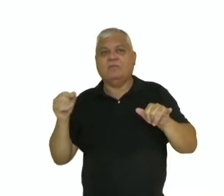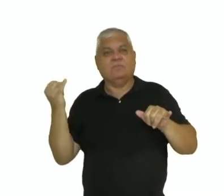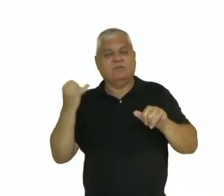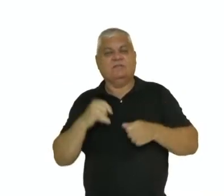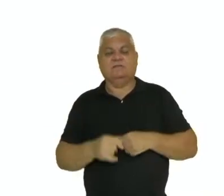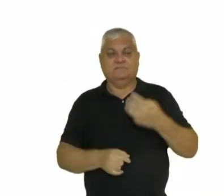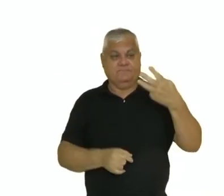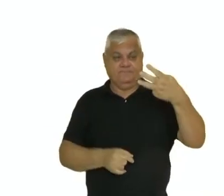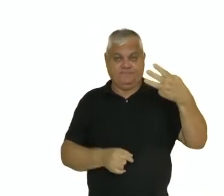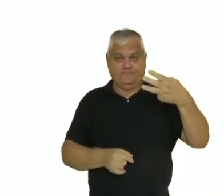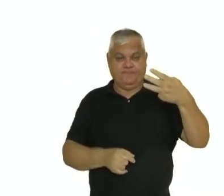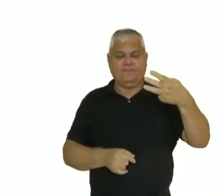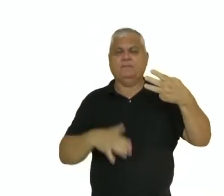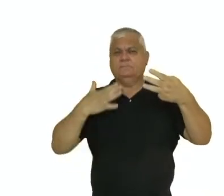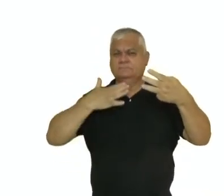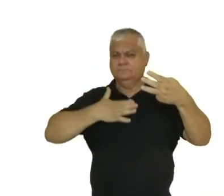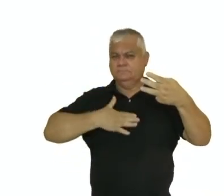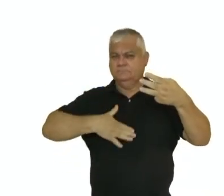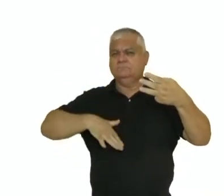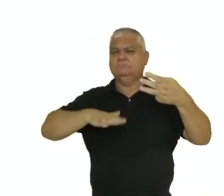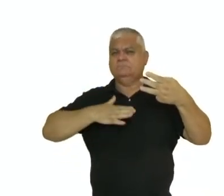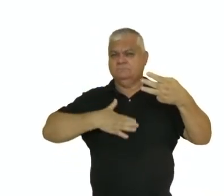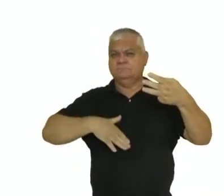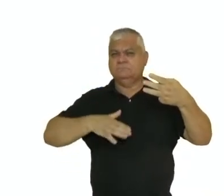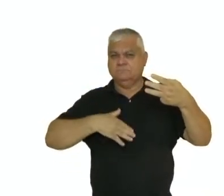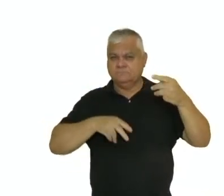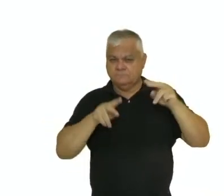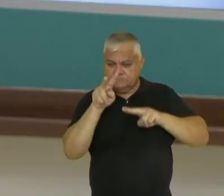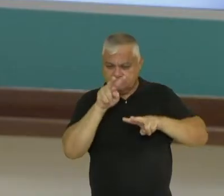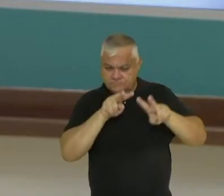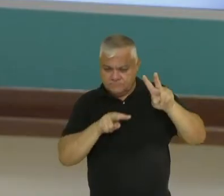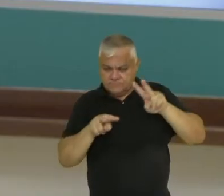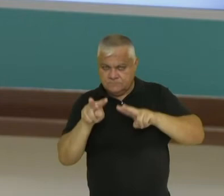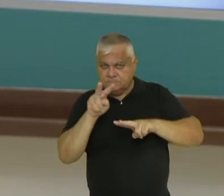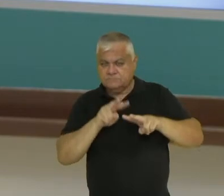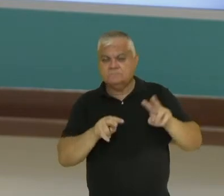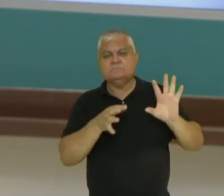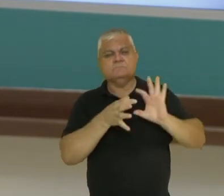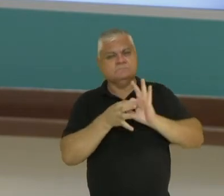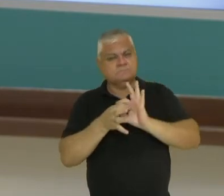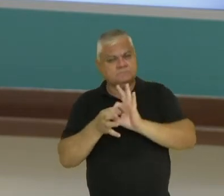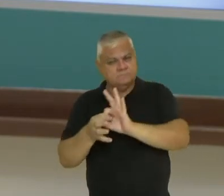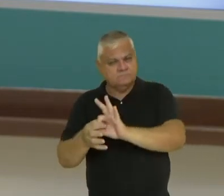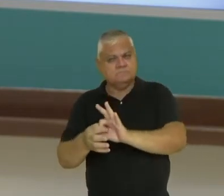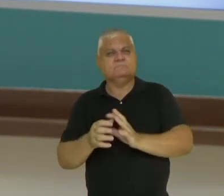3. Interprete com calma, pois geralmente as questões são bem contextualizadas.